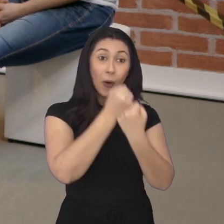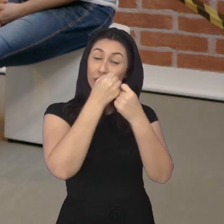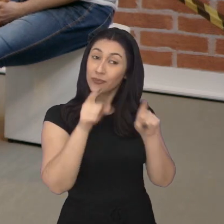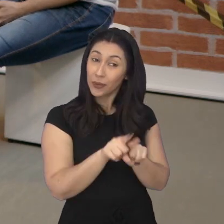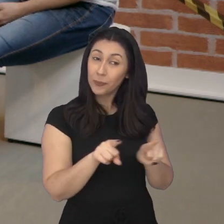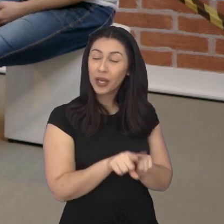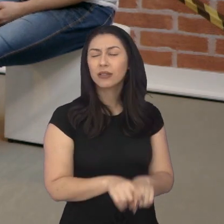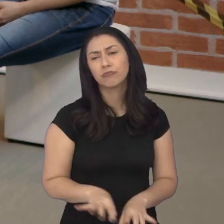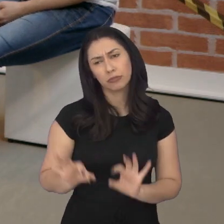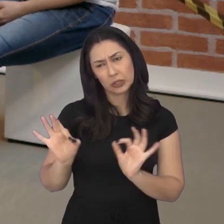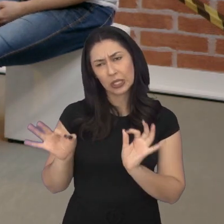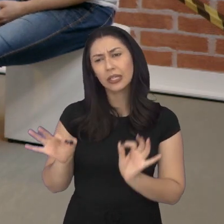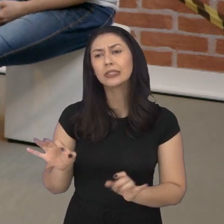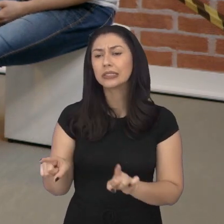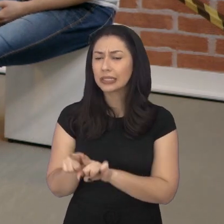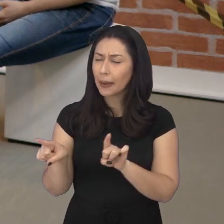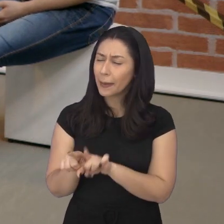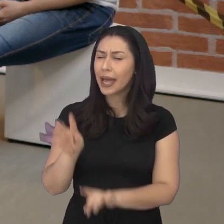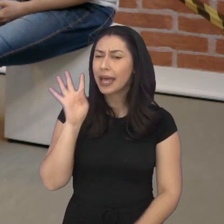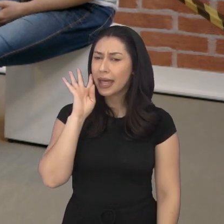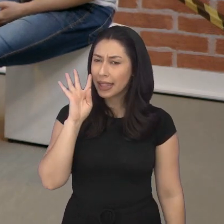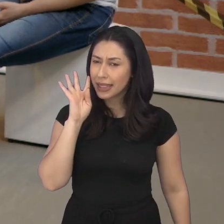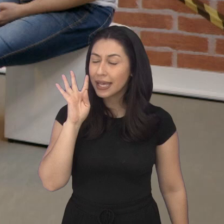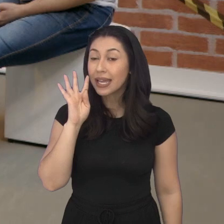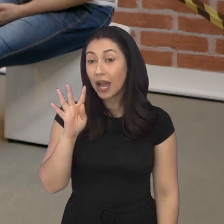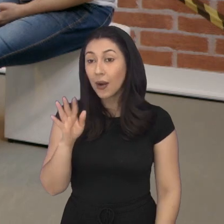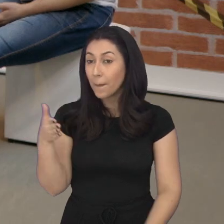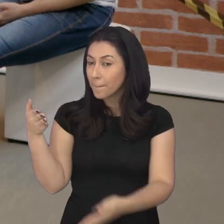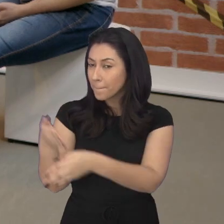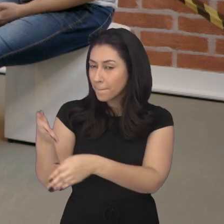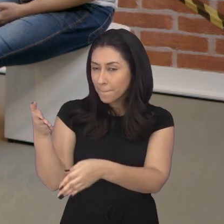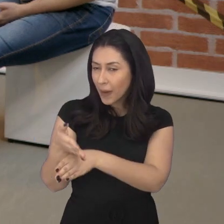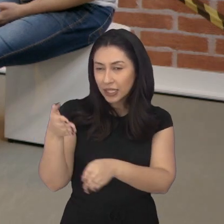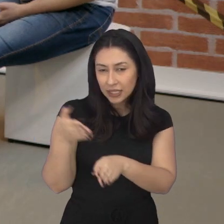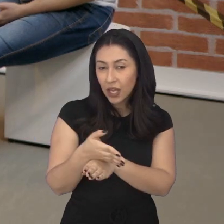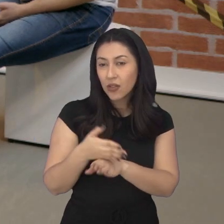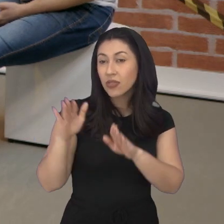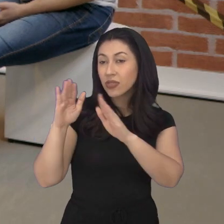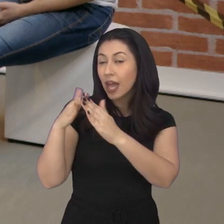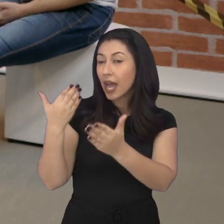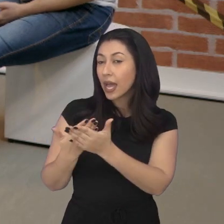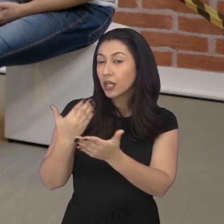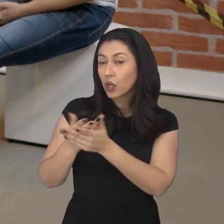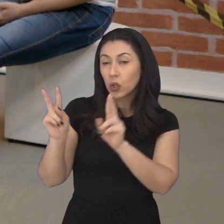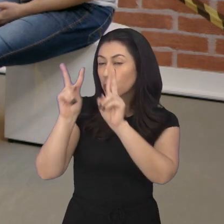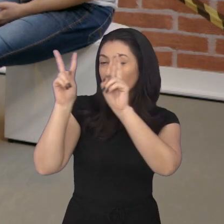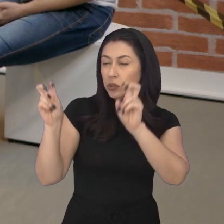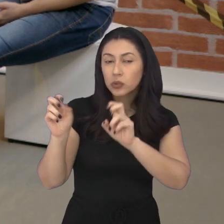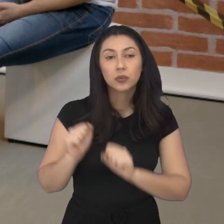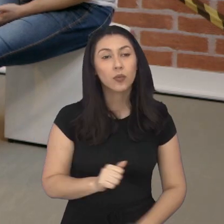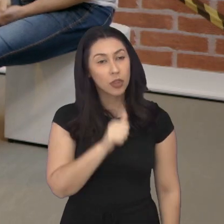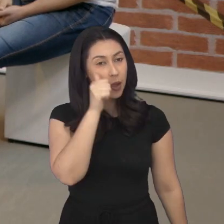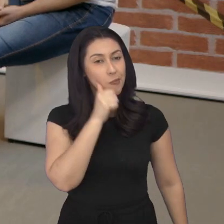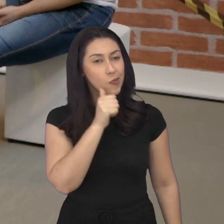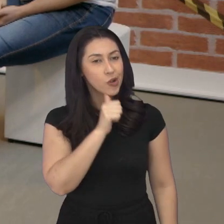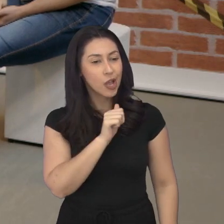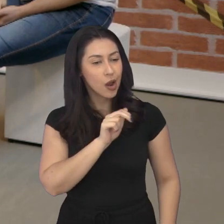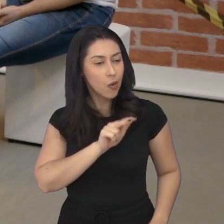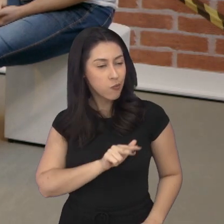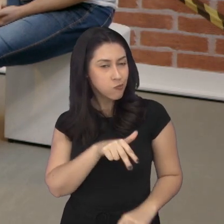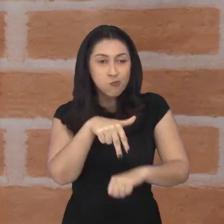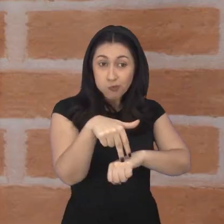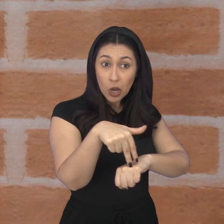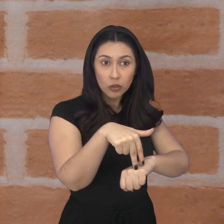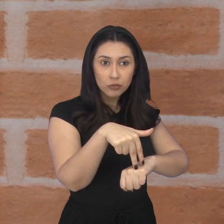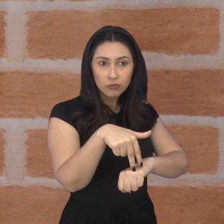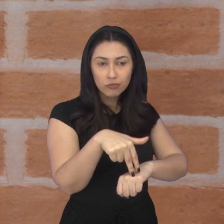certeza. E legal nisso mesmo, né? Que a participação aí que você falou que foi na escola para falar sobre... Isso, protagonismo feminino. Eu acho